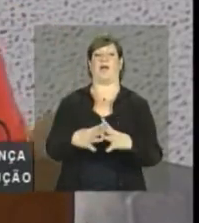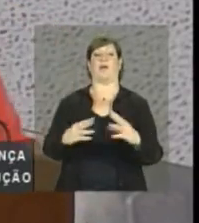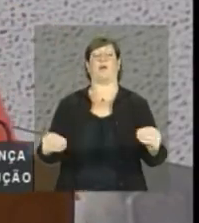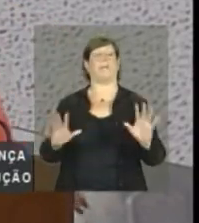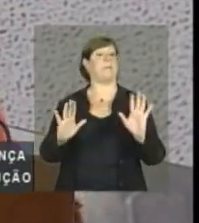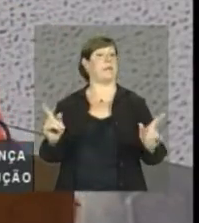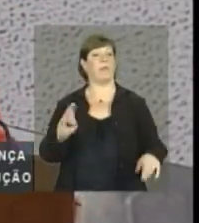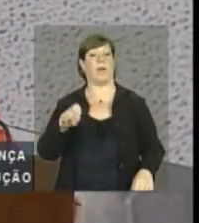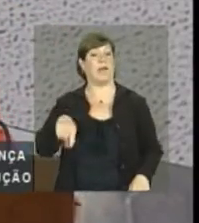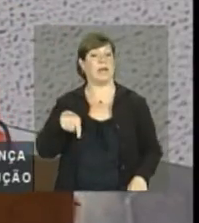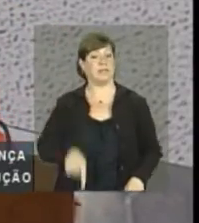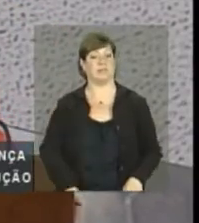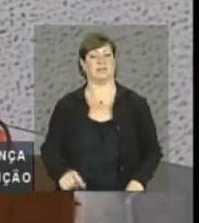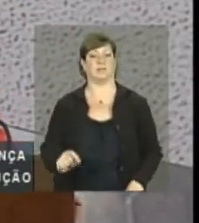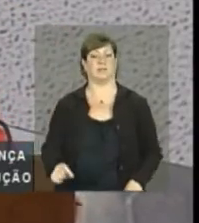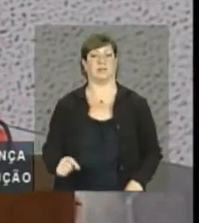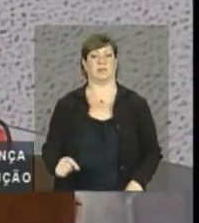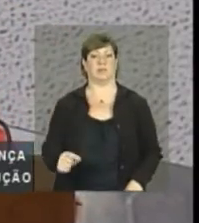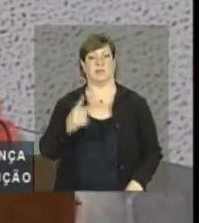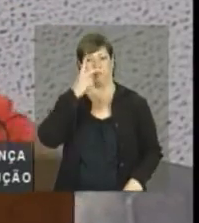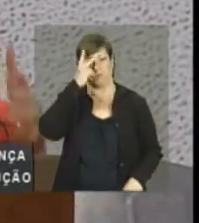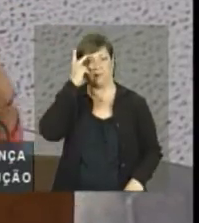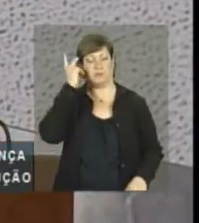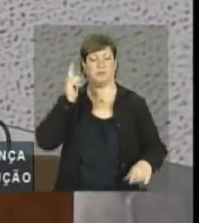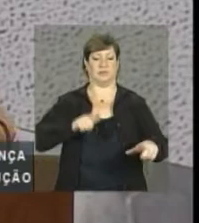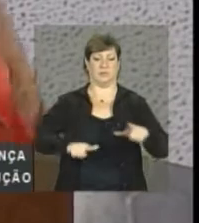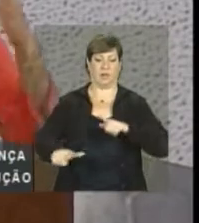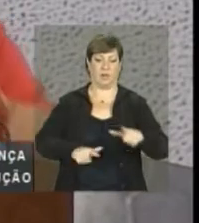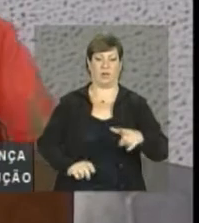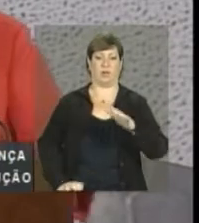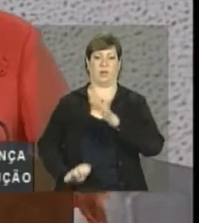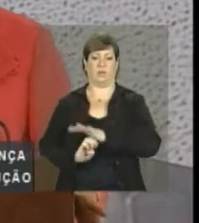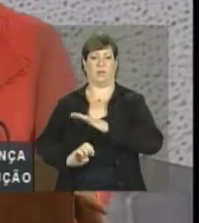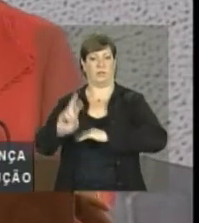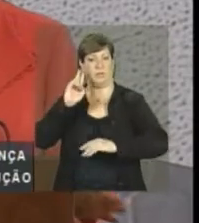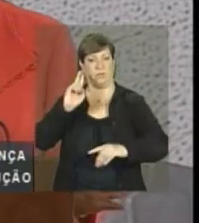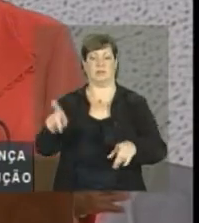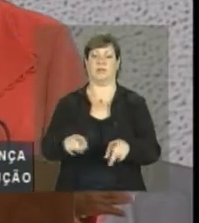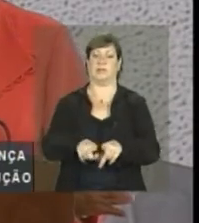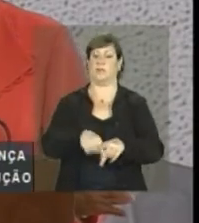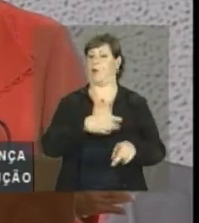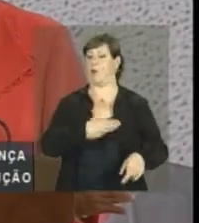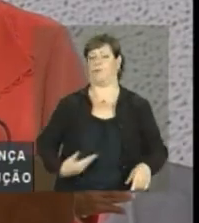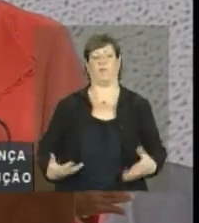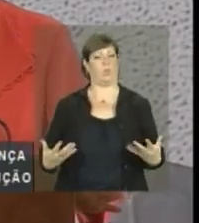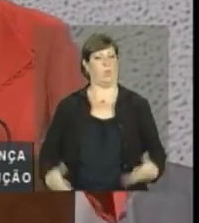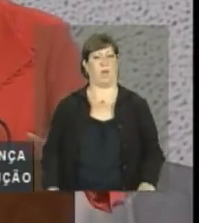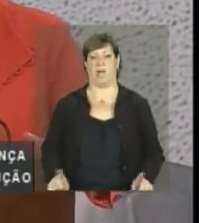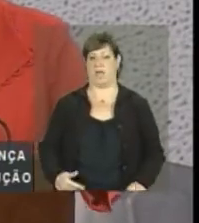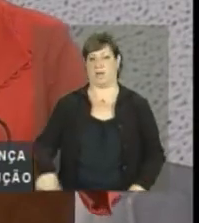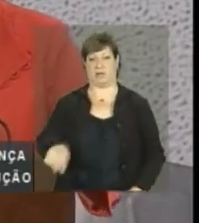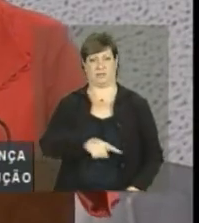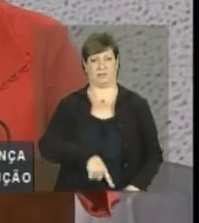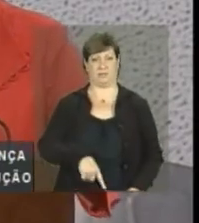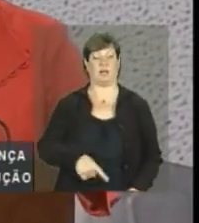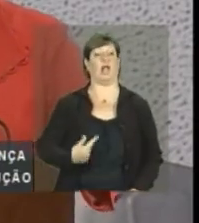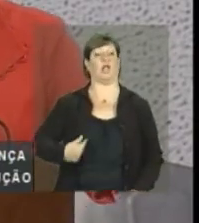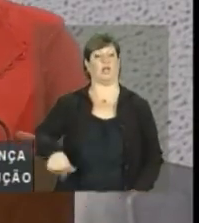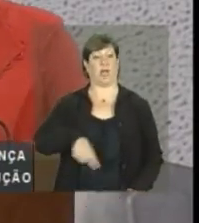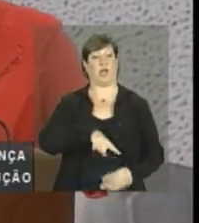Mas não é isso que nem os trabalhadores, nem os empresários e, muito menos, o governo quer. Nós